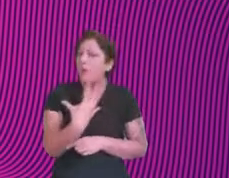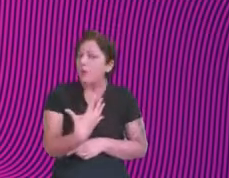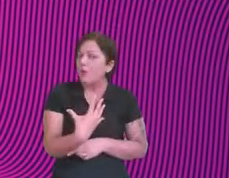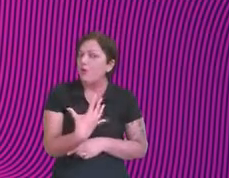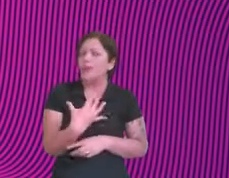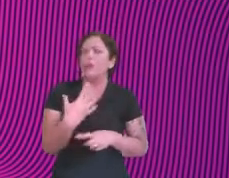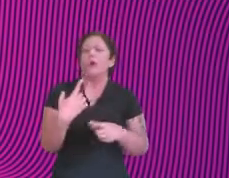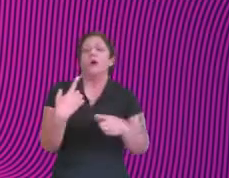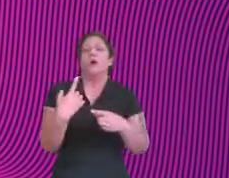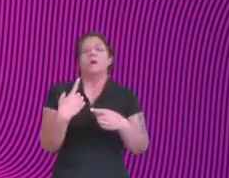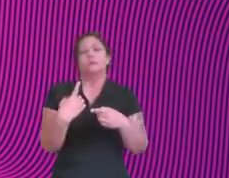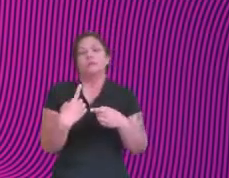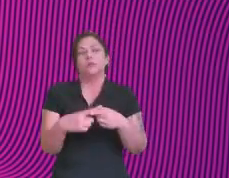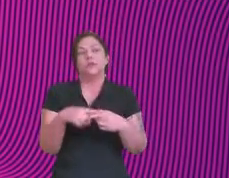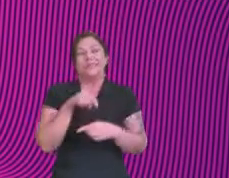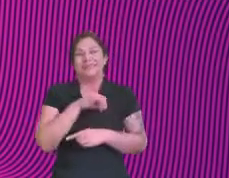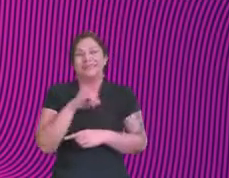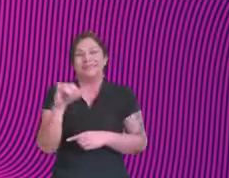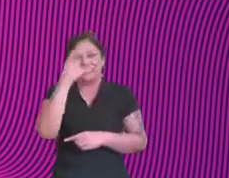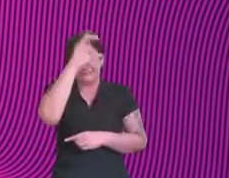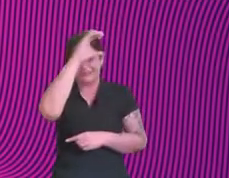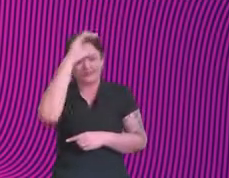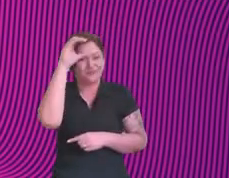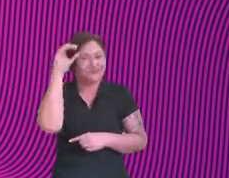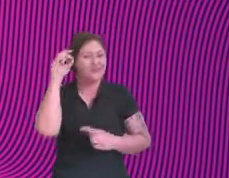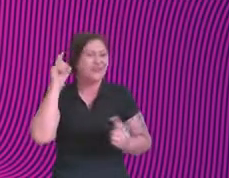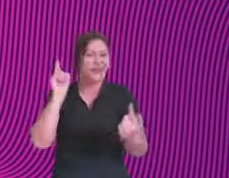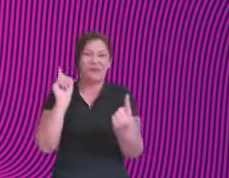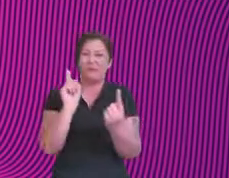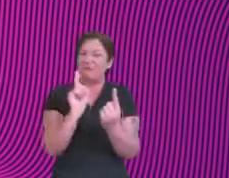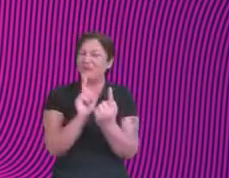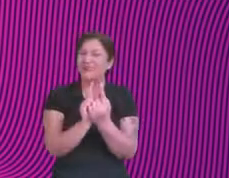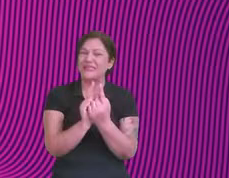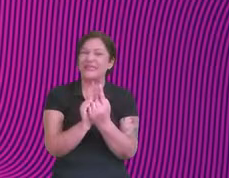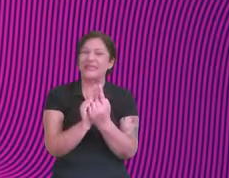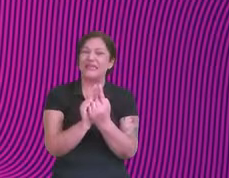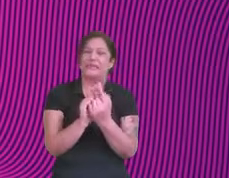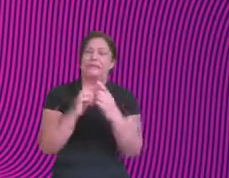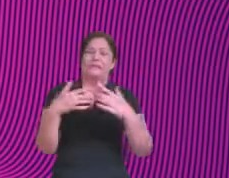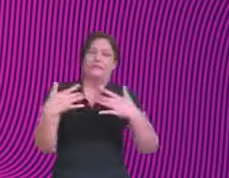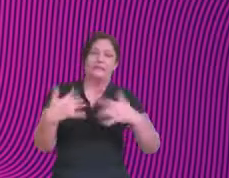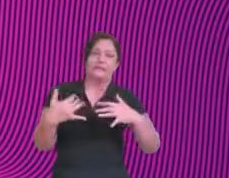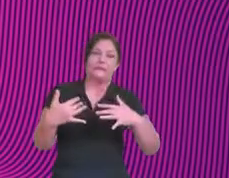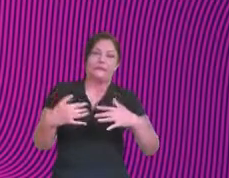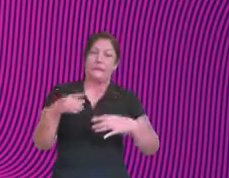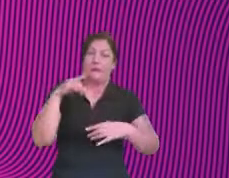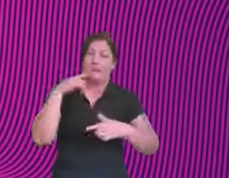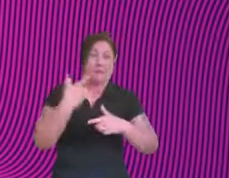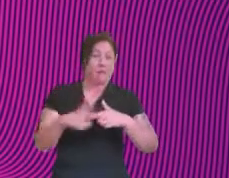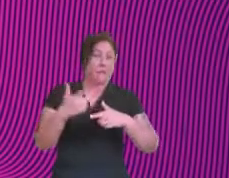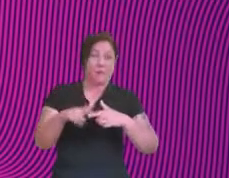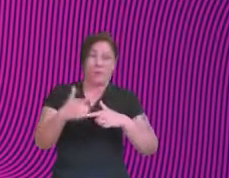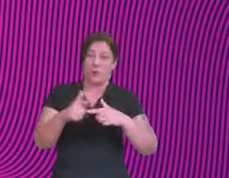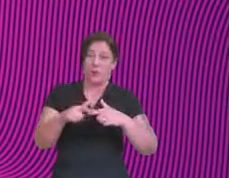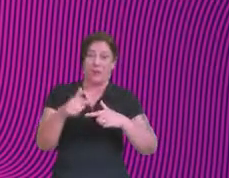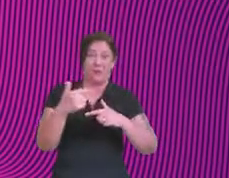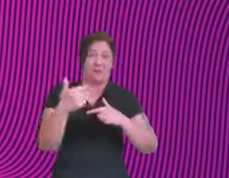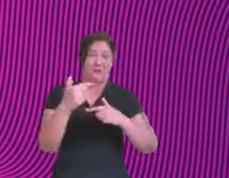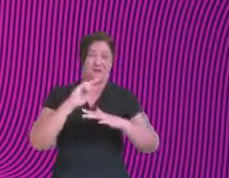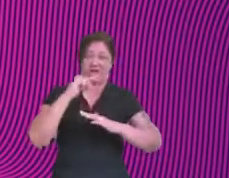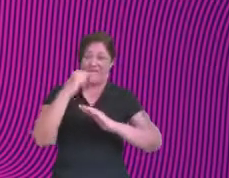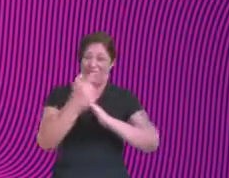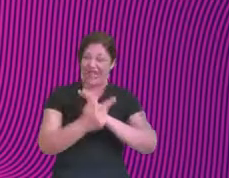se você tiver um paciente com alguma comorbidade, aí eu acho melhor fazer apenas a citorredução, que